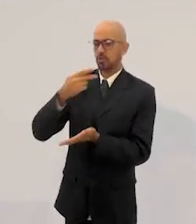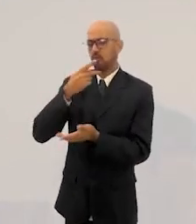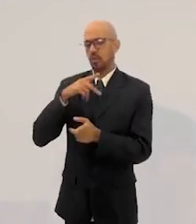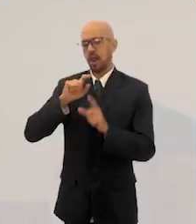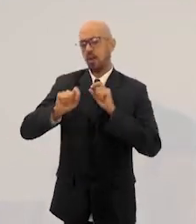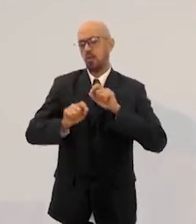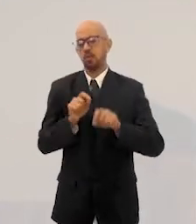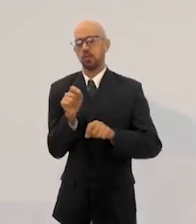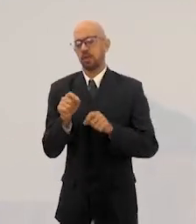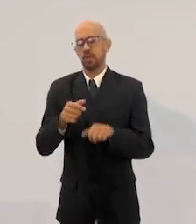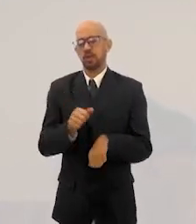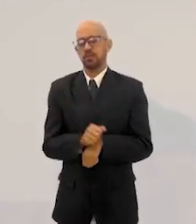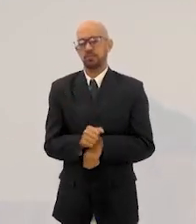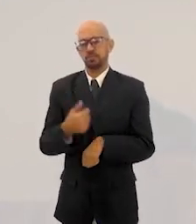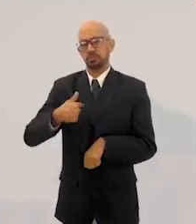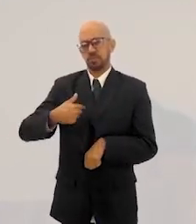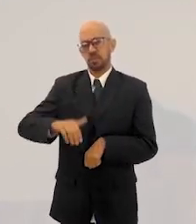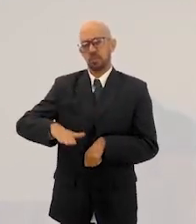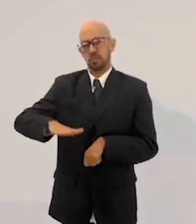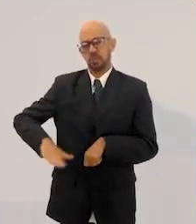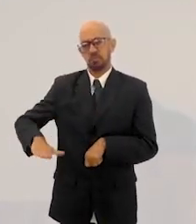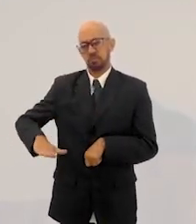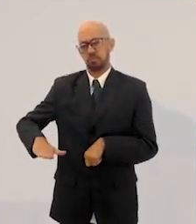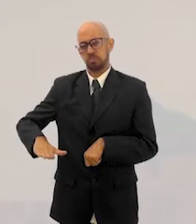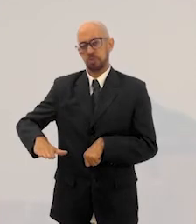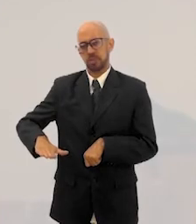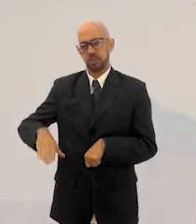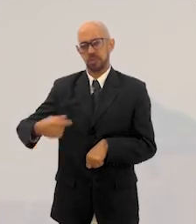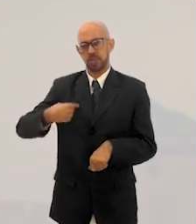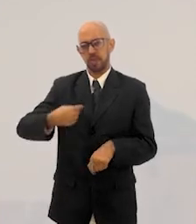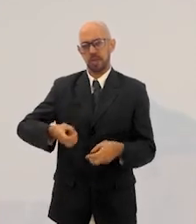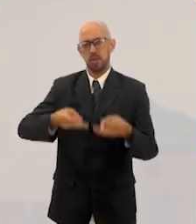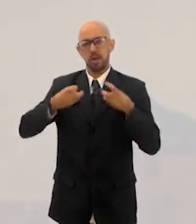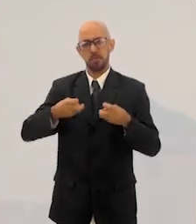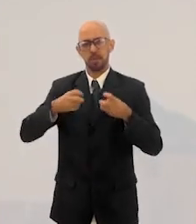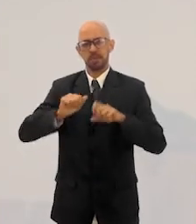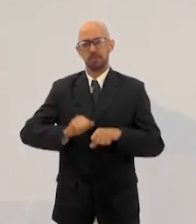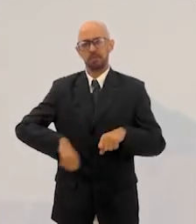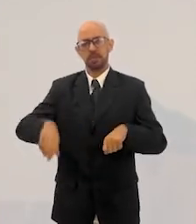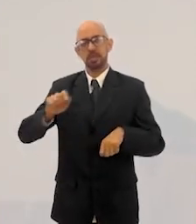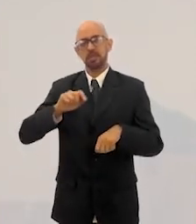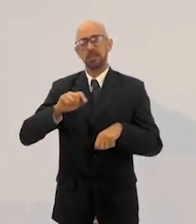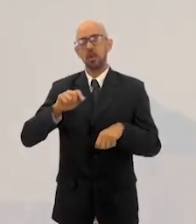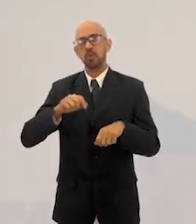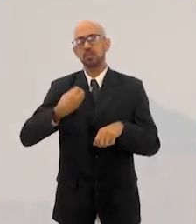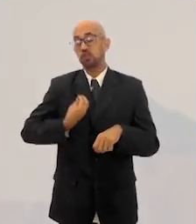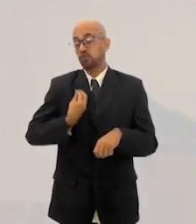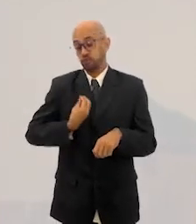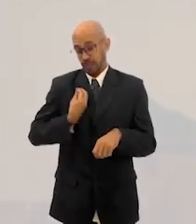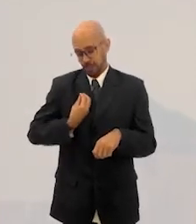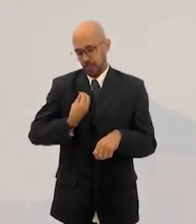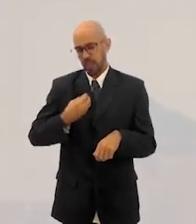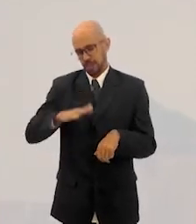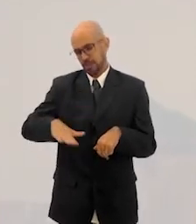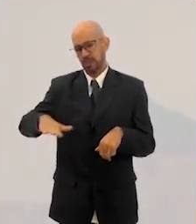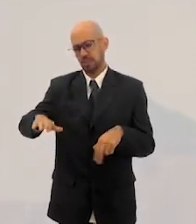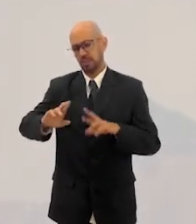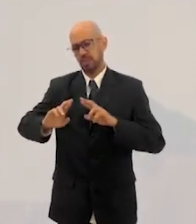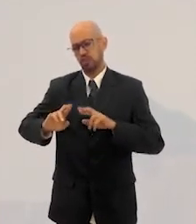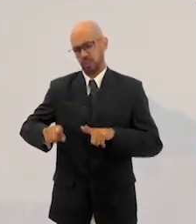dizer que eu era muito pequeno, então a percepção, a leitura de vida das crianças é diferente,